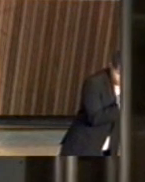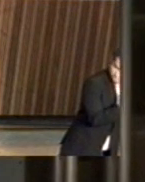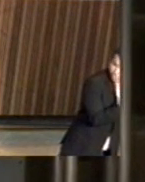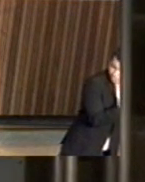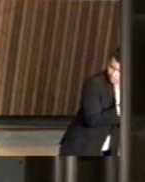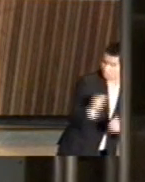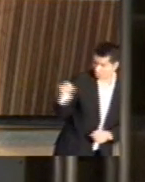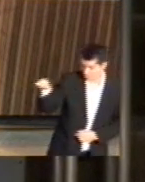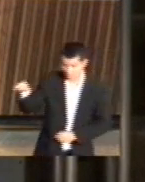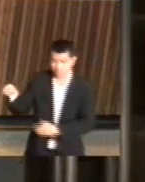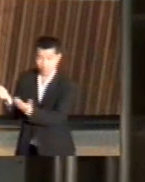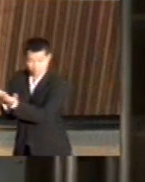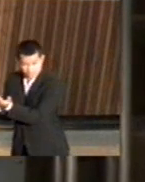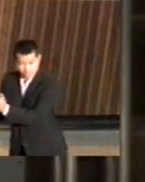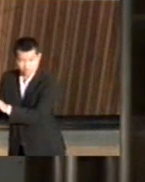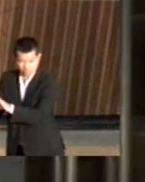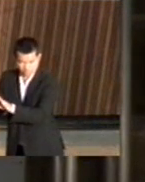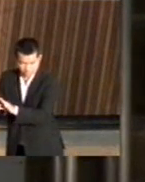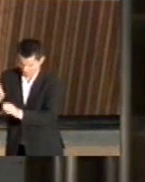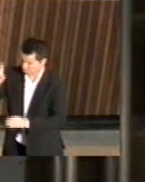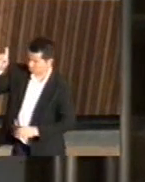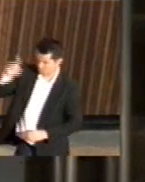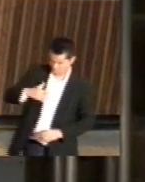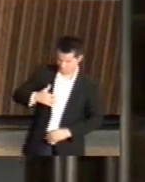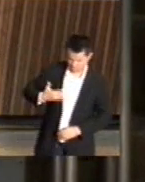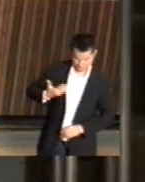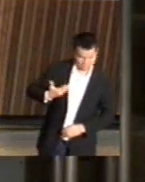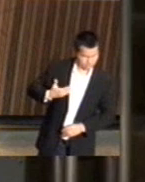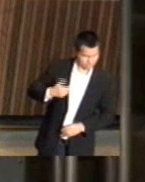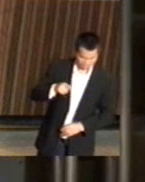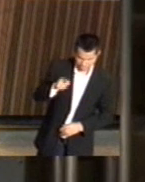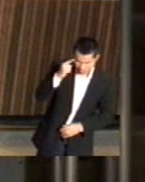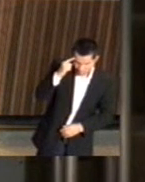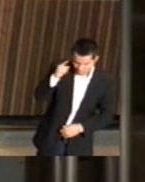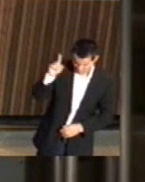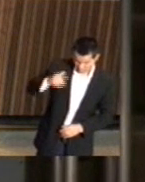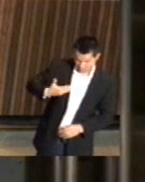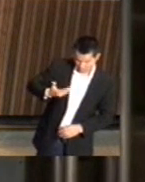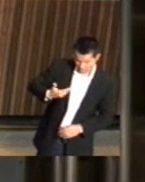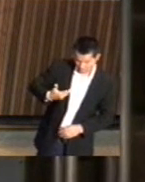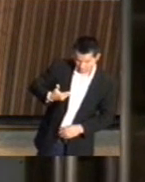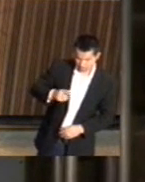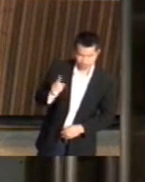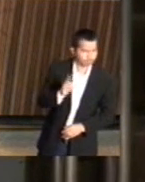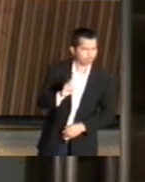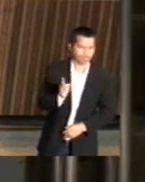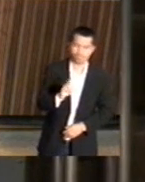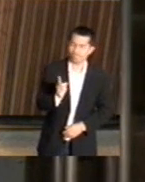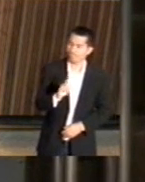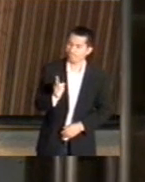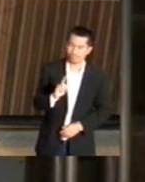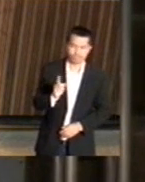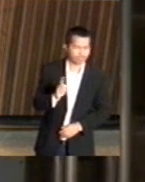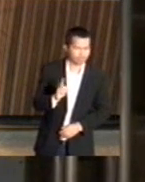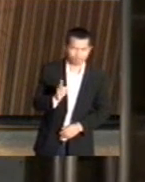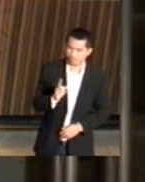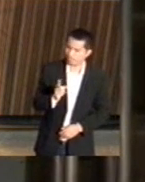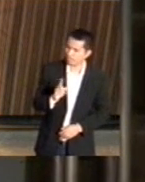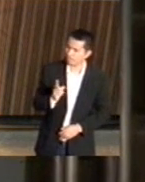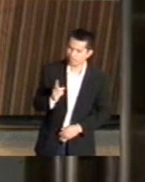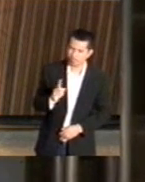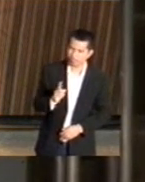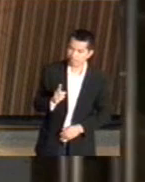Vamos lembrar aquela frase? O coração do problema é o problema do